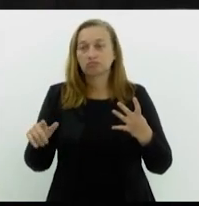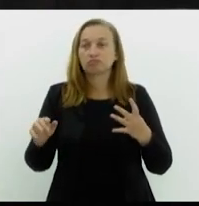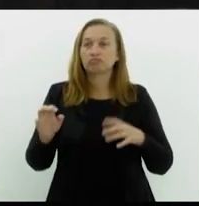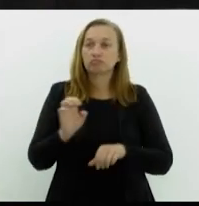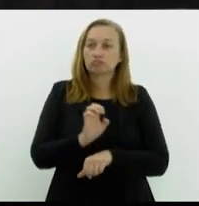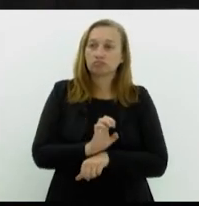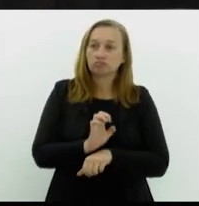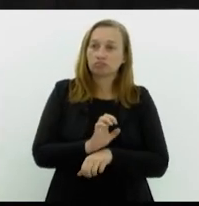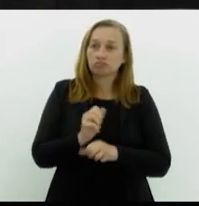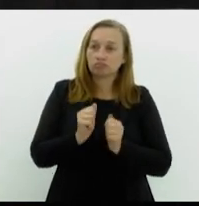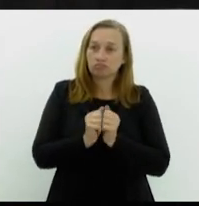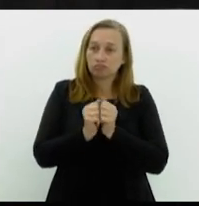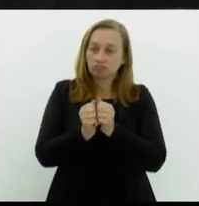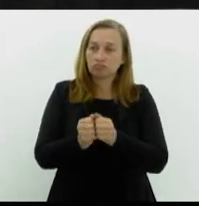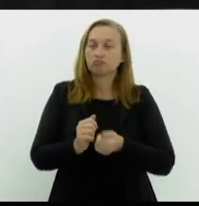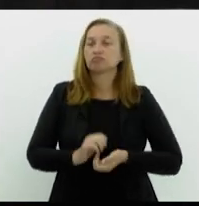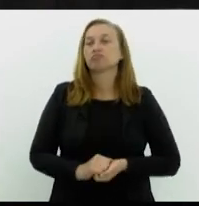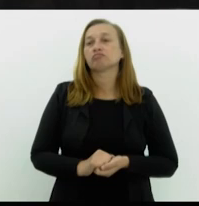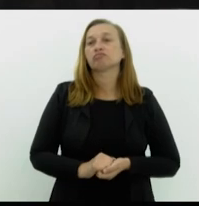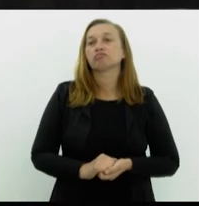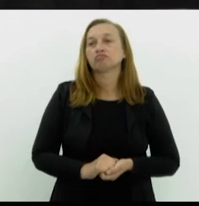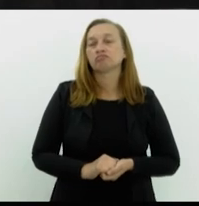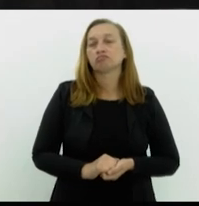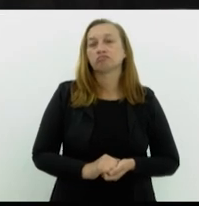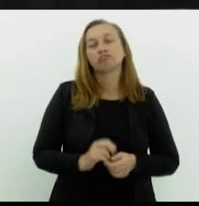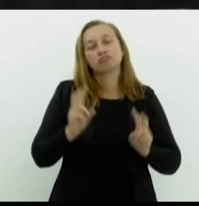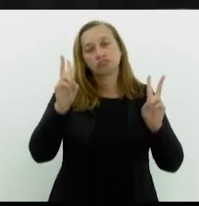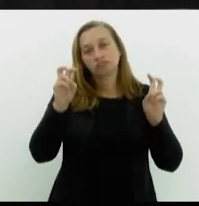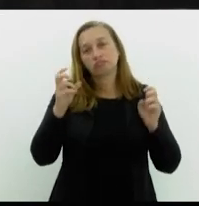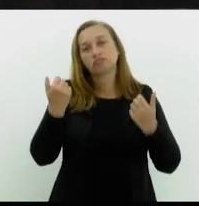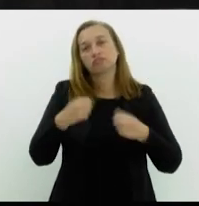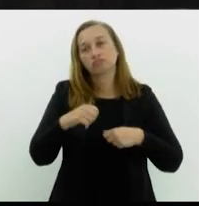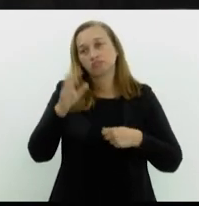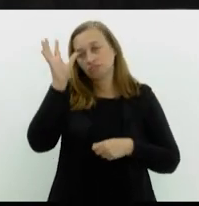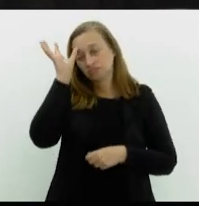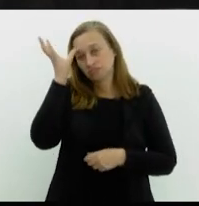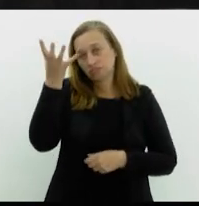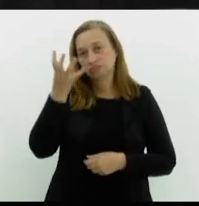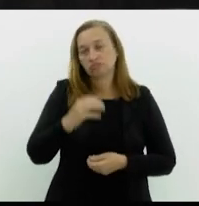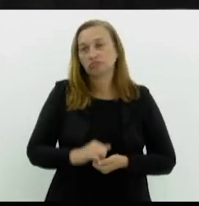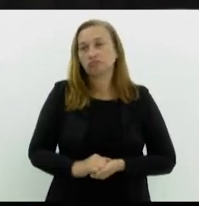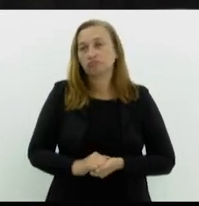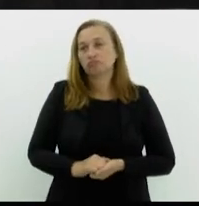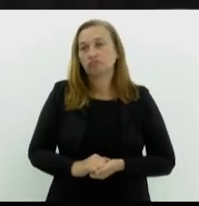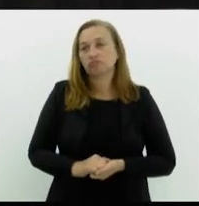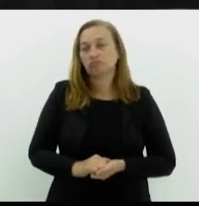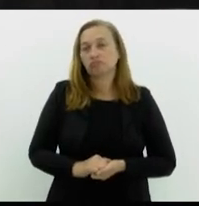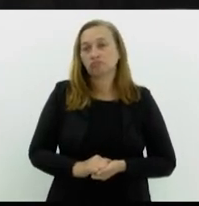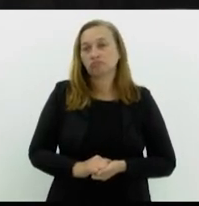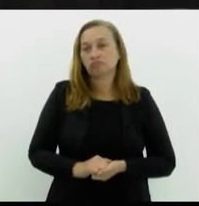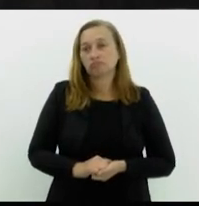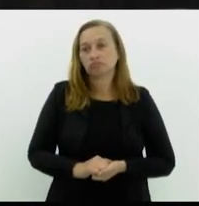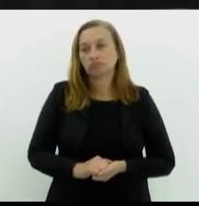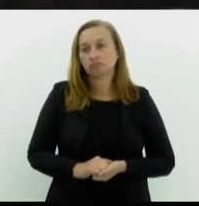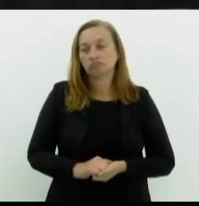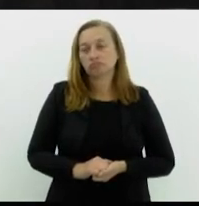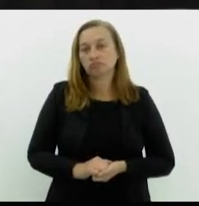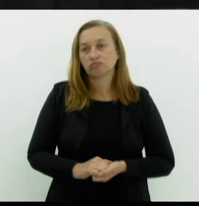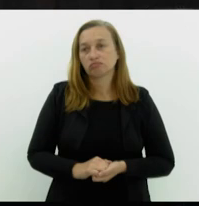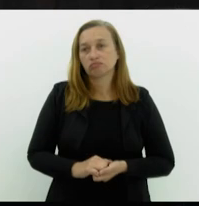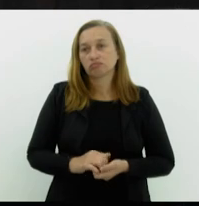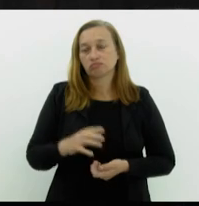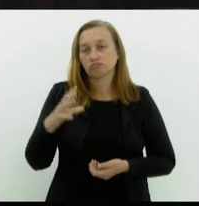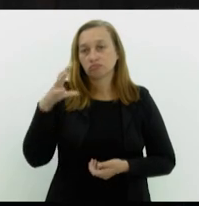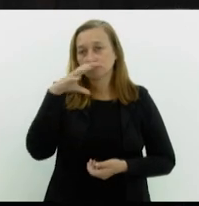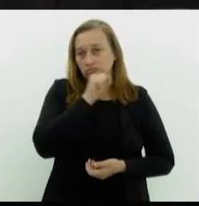caminho. E esta questão tem que ser resolvida de uma forma